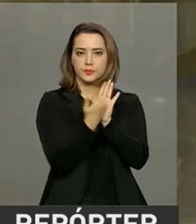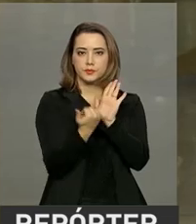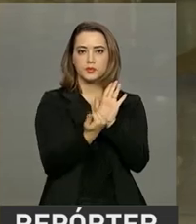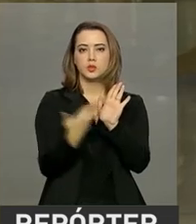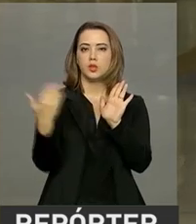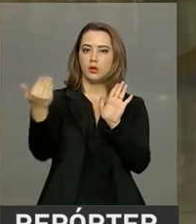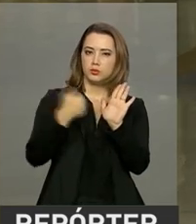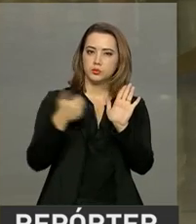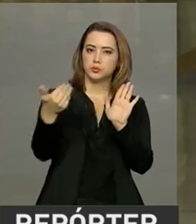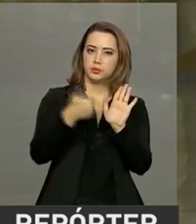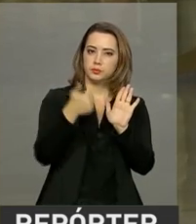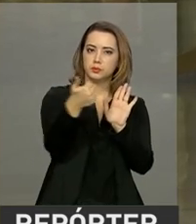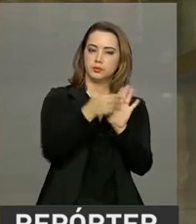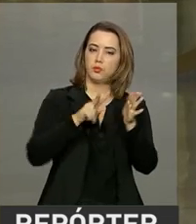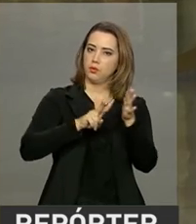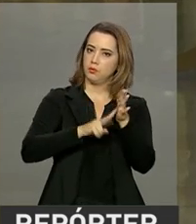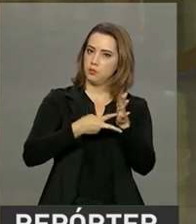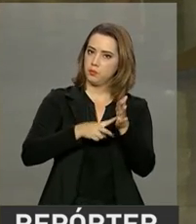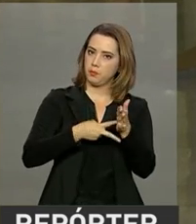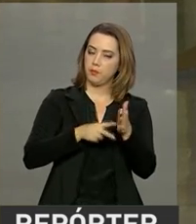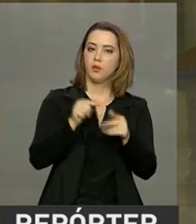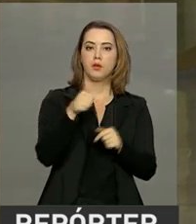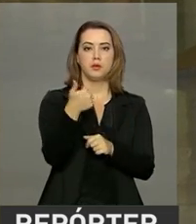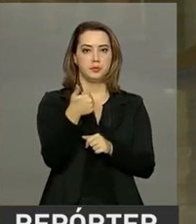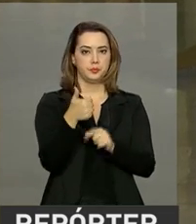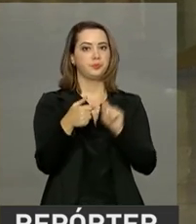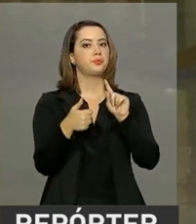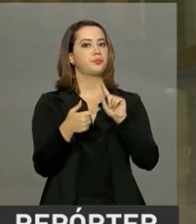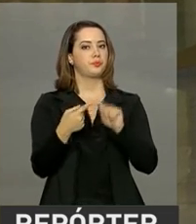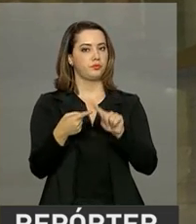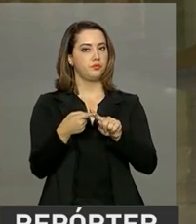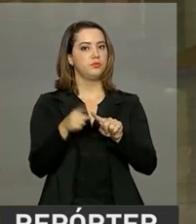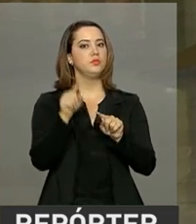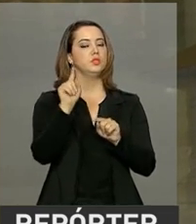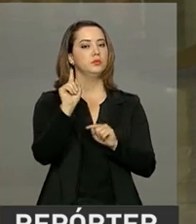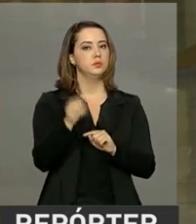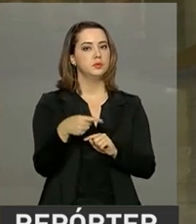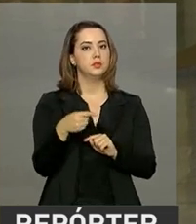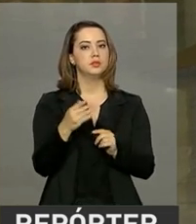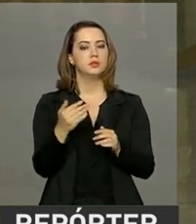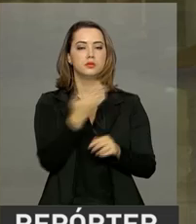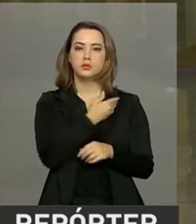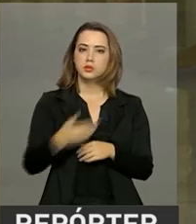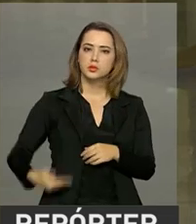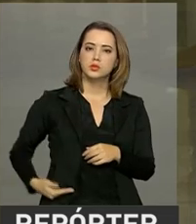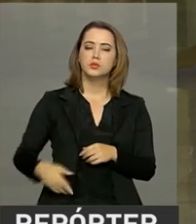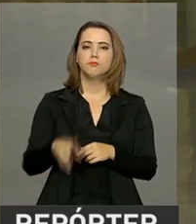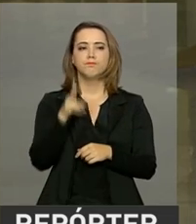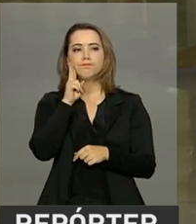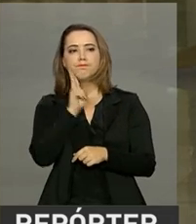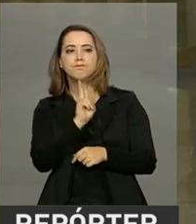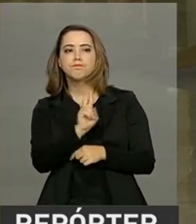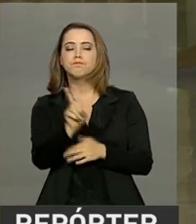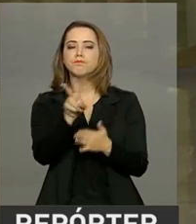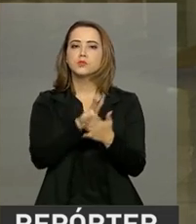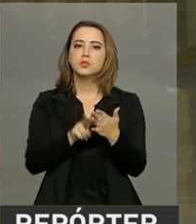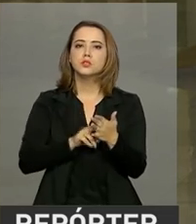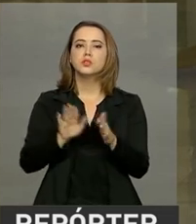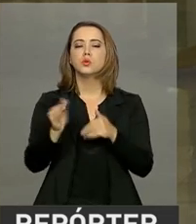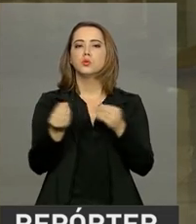trazidas pelas centrais sindicais A primeira é que o governo começa a estudar uma mudança na lei das